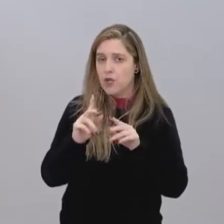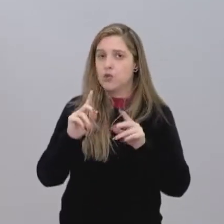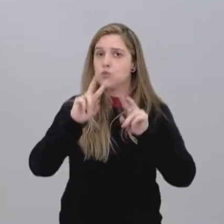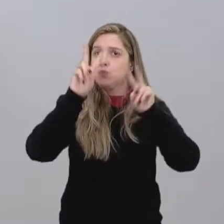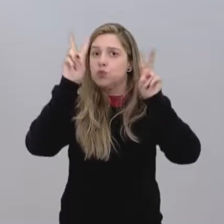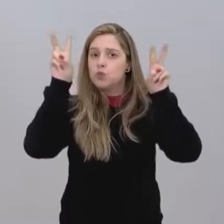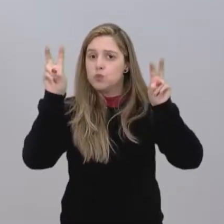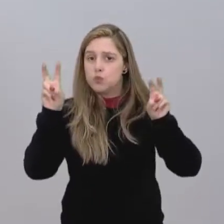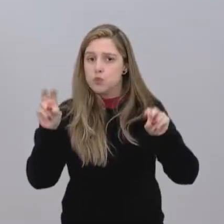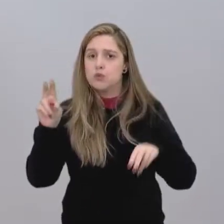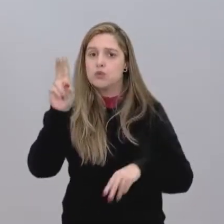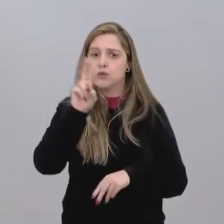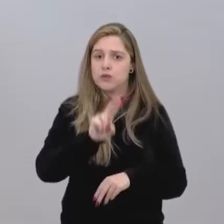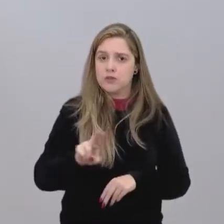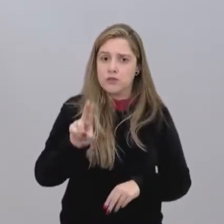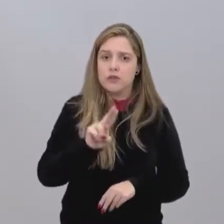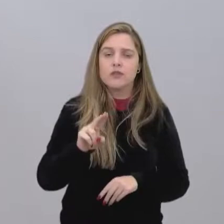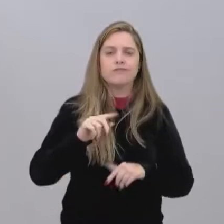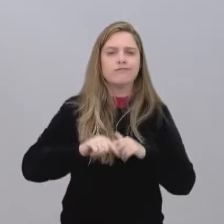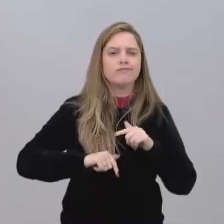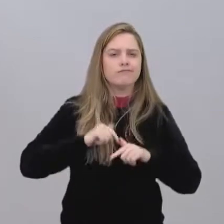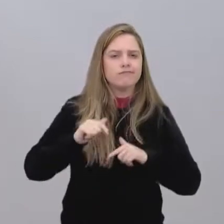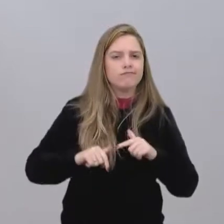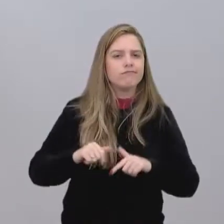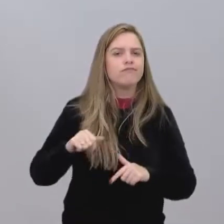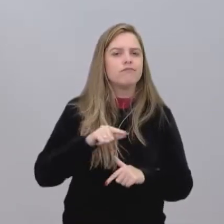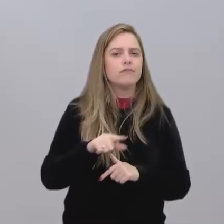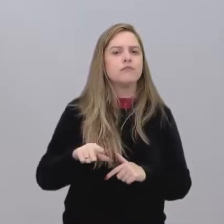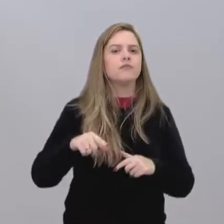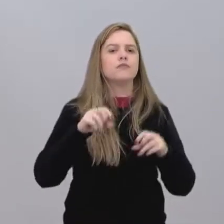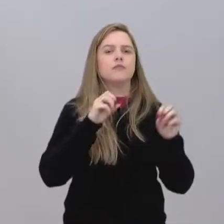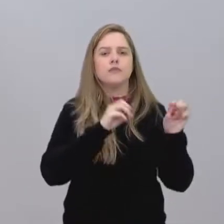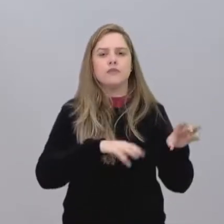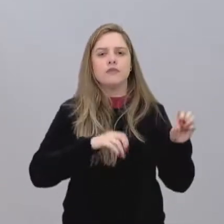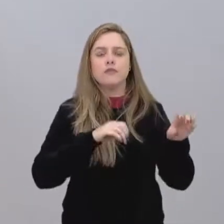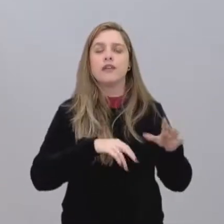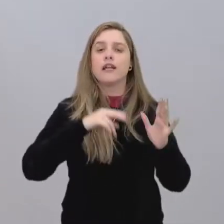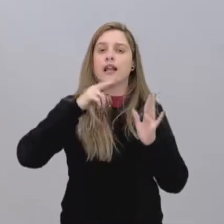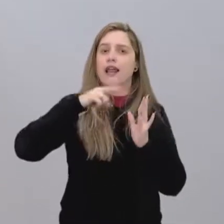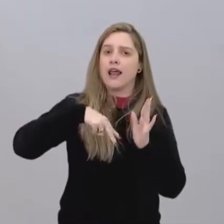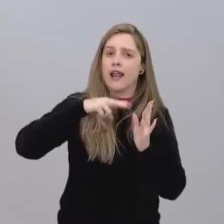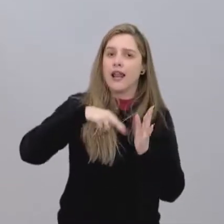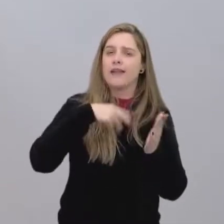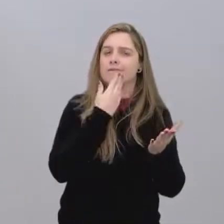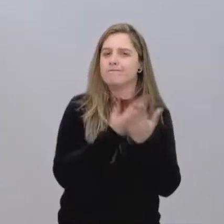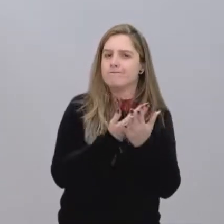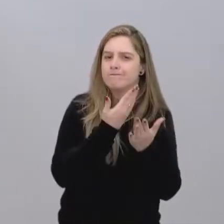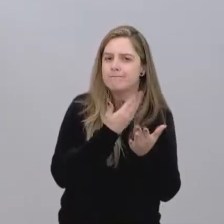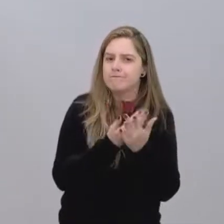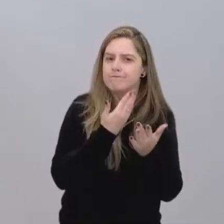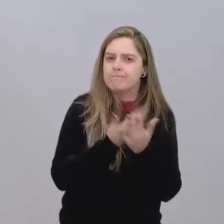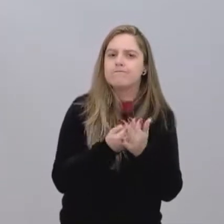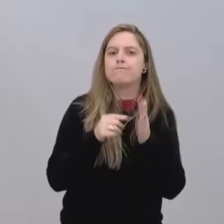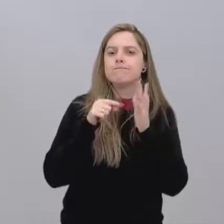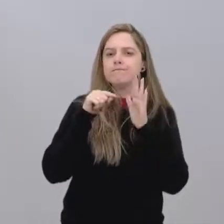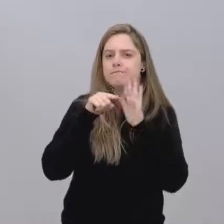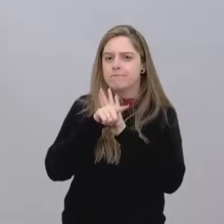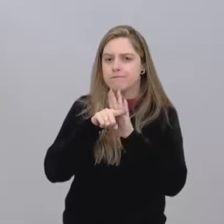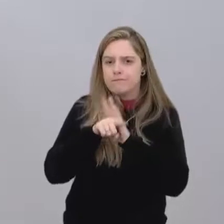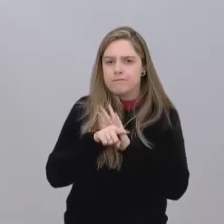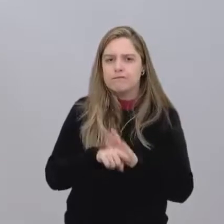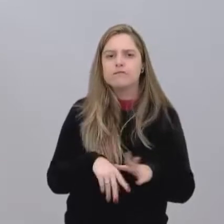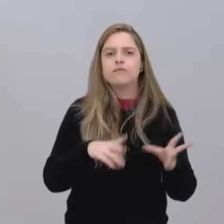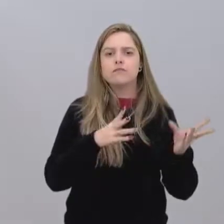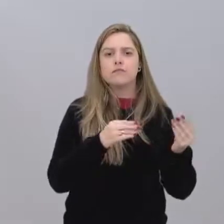está conversando, que a gente está trabalhando. A gente precisa, então, ler, estudar, pesquisar bastante,